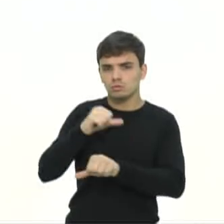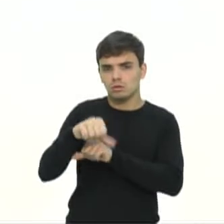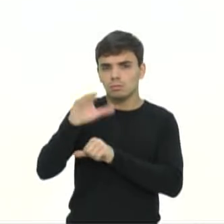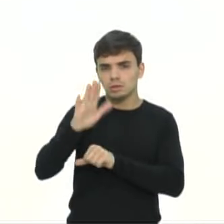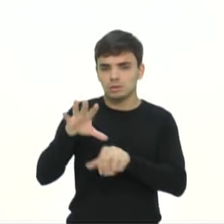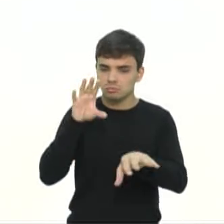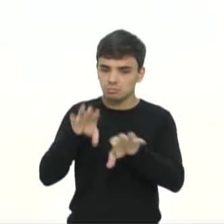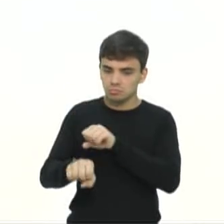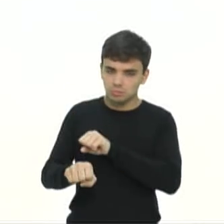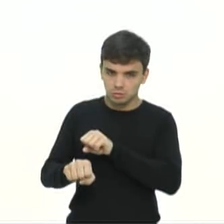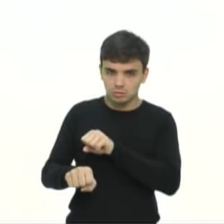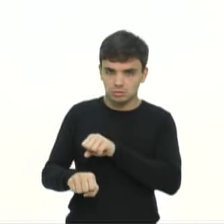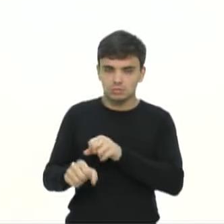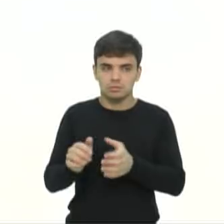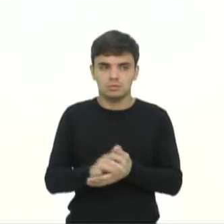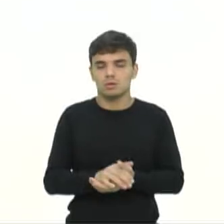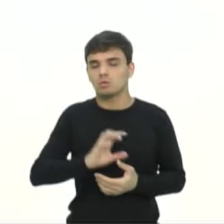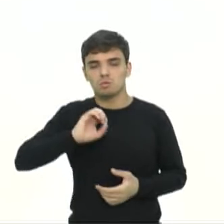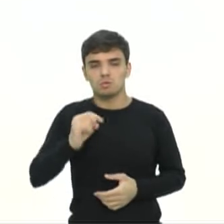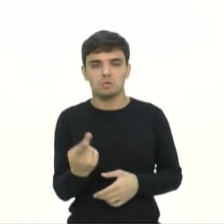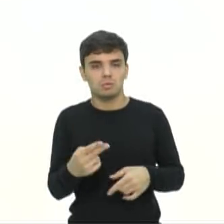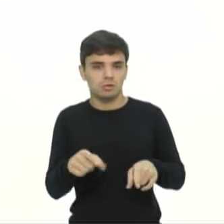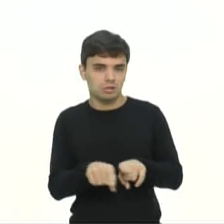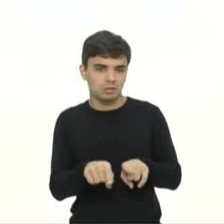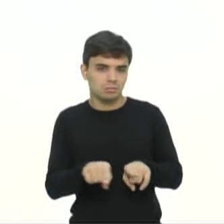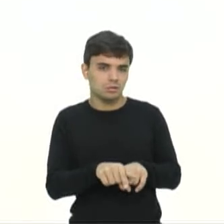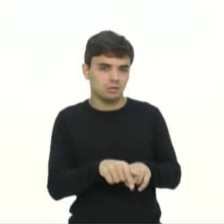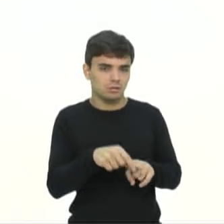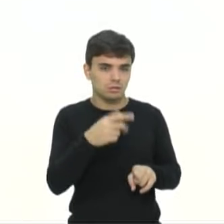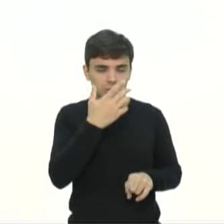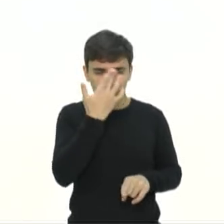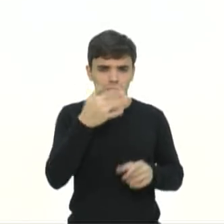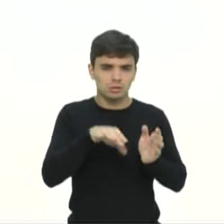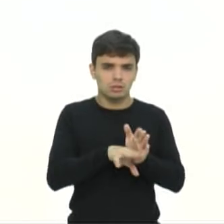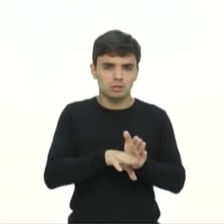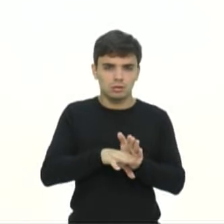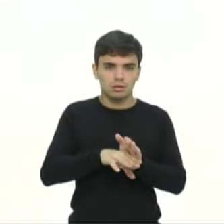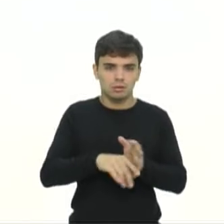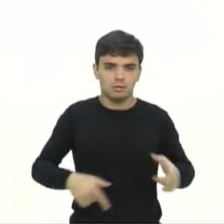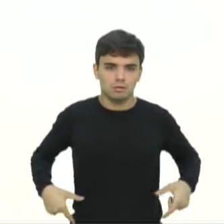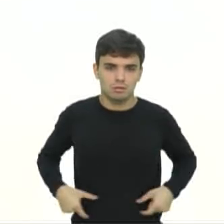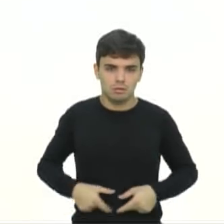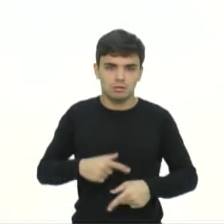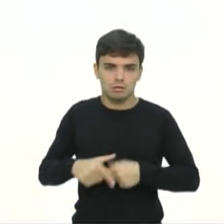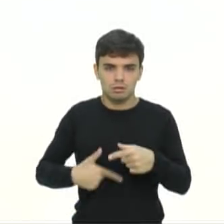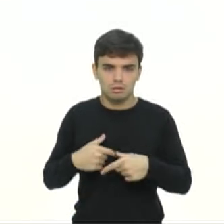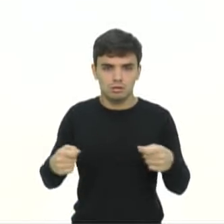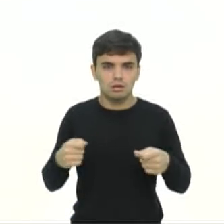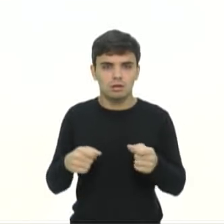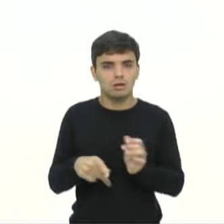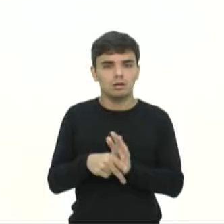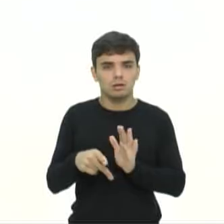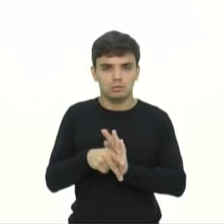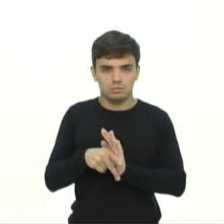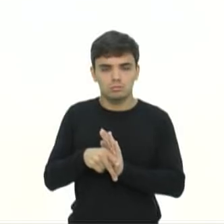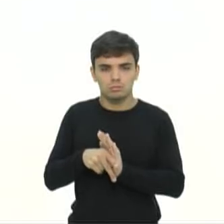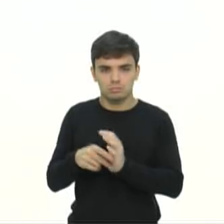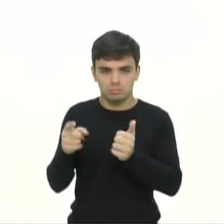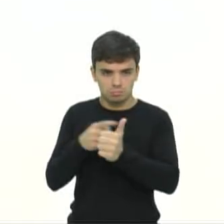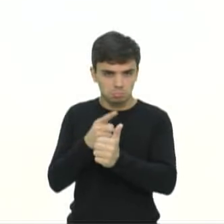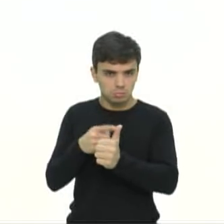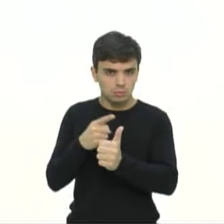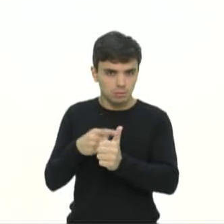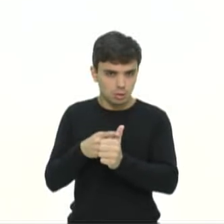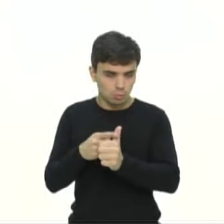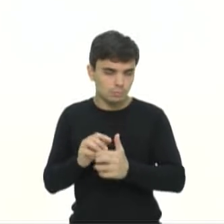um Yodansha, né, que é ganhando a faixa preta e o primeiro grau, se tornando um Shodan, que é o portador do primeiro grau. Então